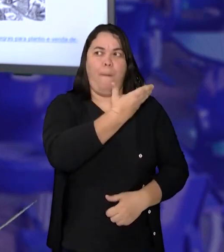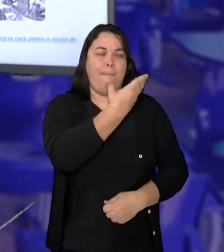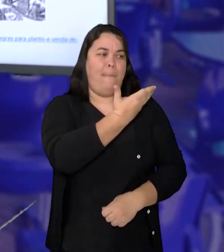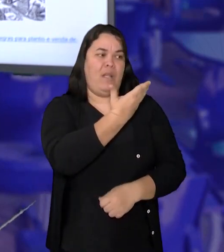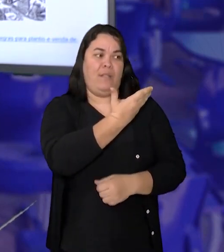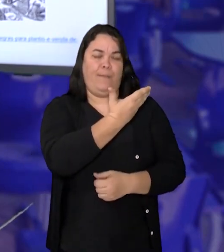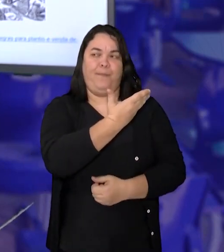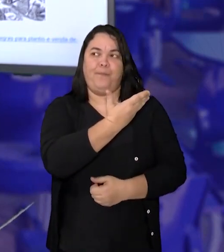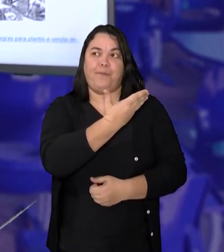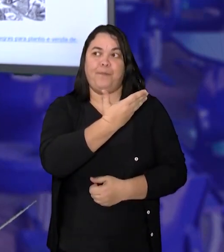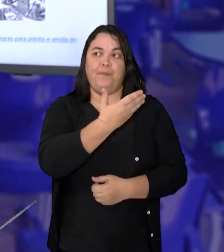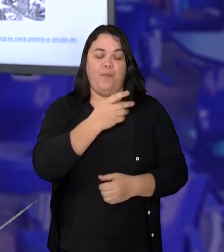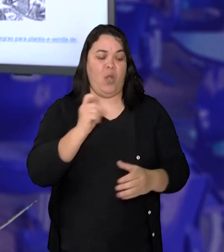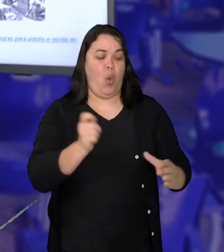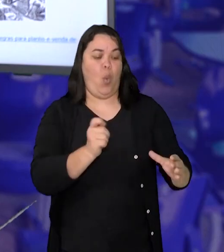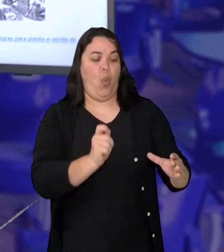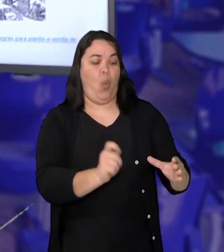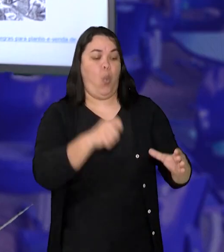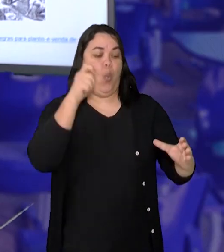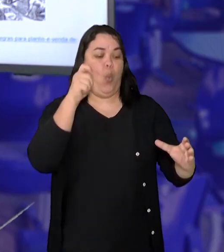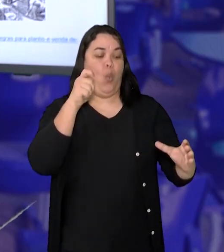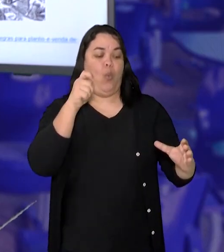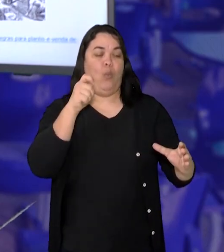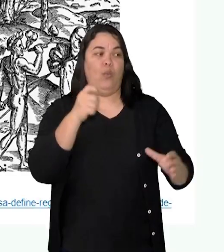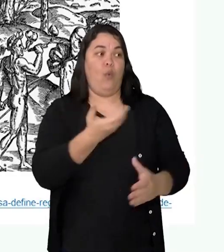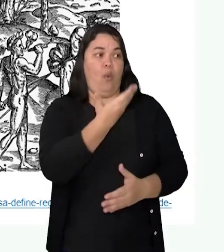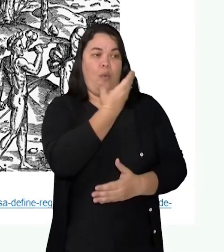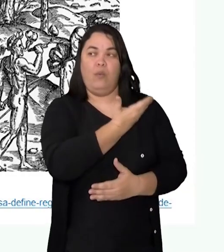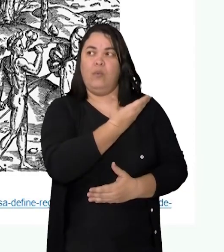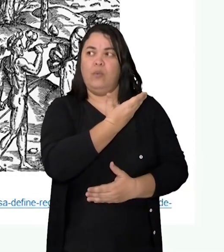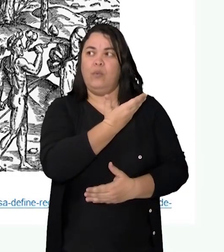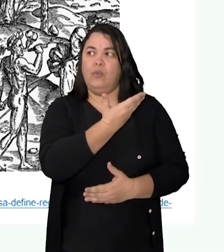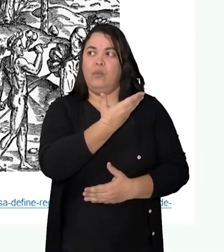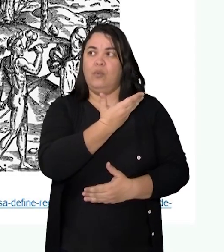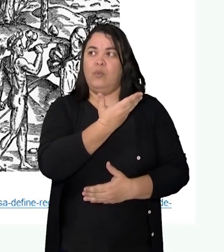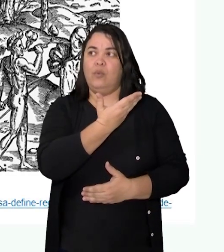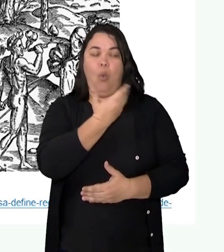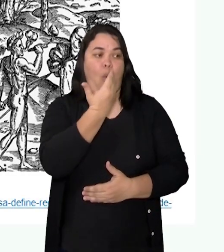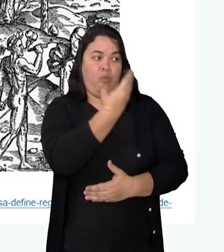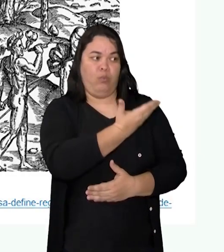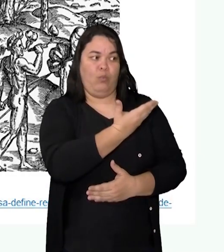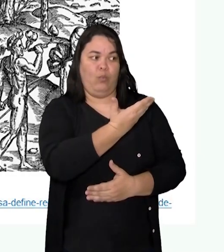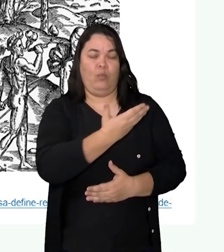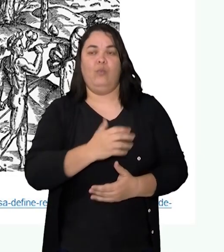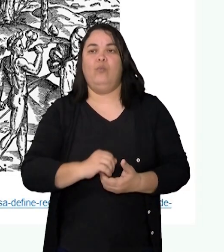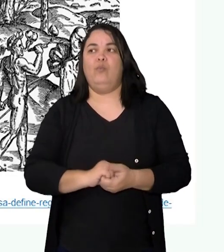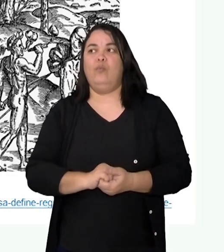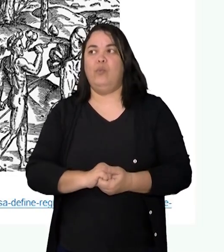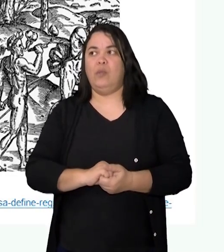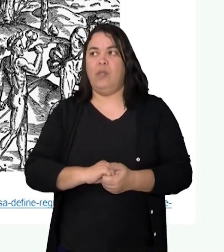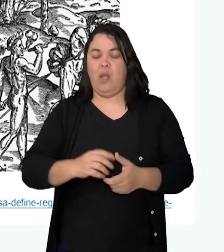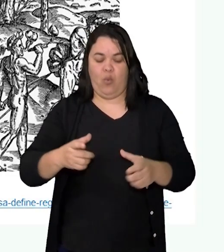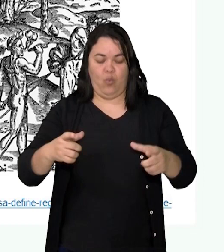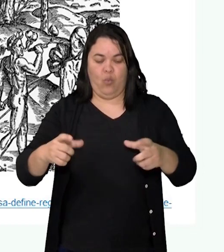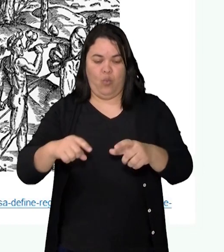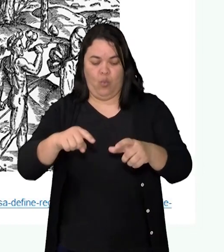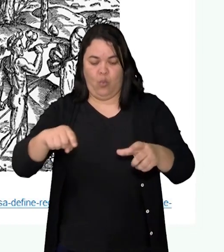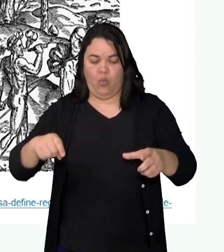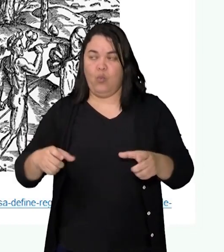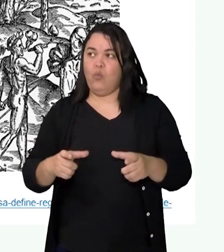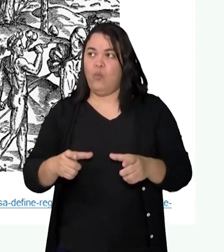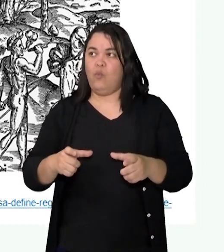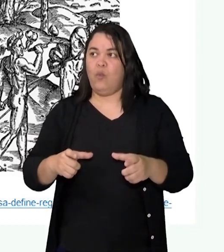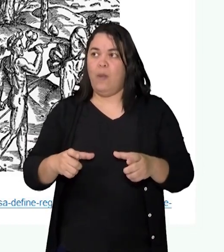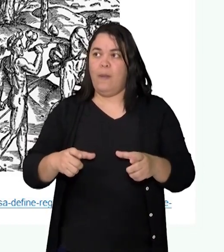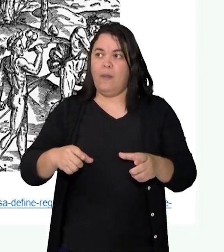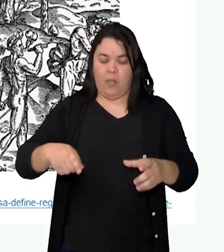imagem daqui, ó, uma bruxaria ou uma heresia num círculo mágico. Se vocês observarem bem direitinho, tem um círculo aí